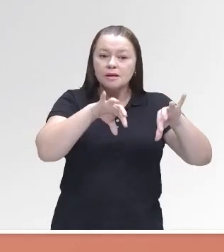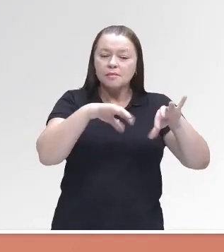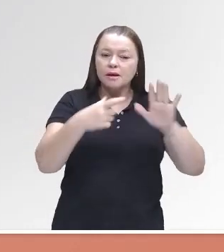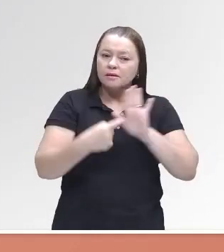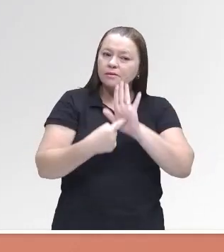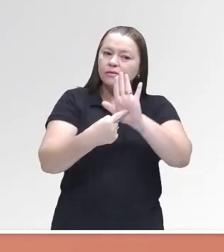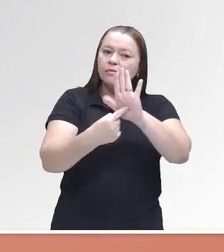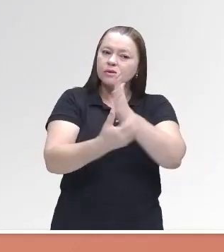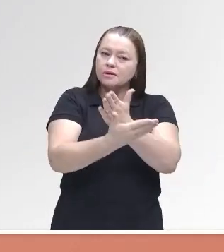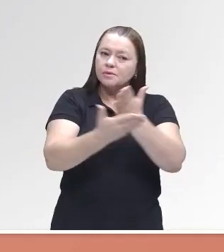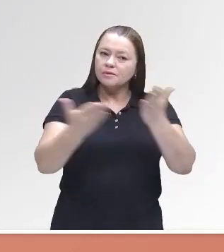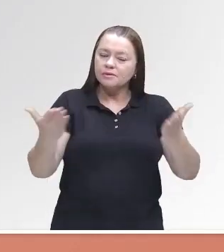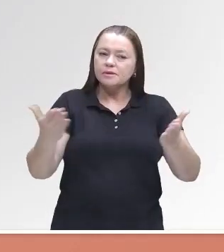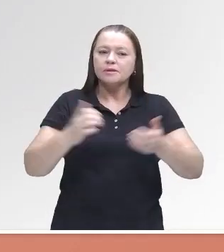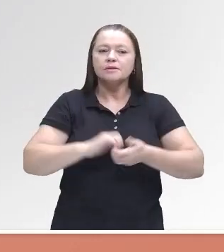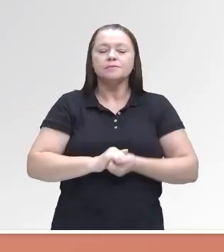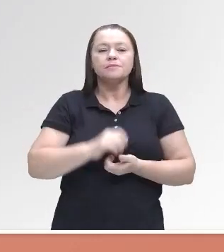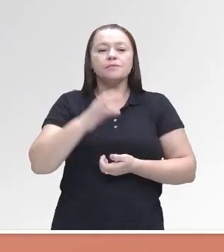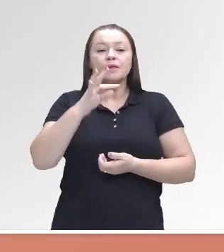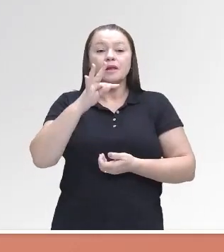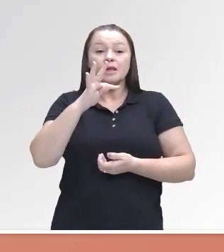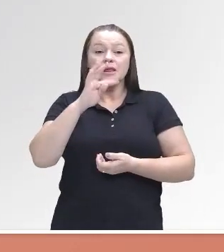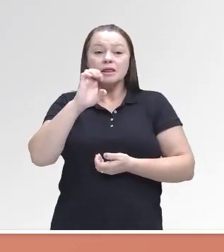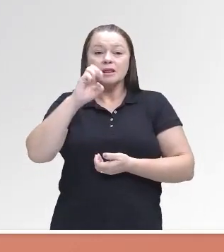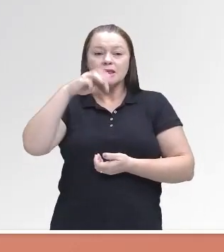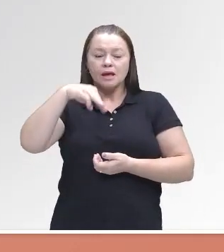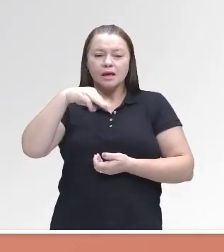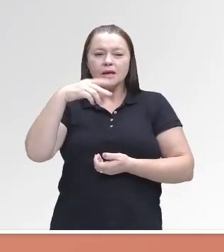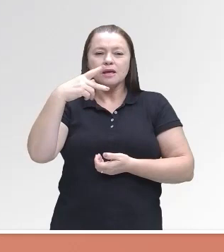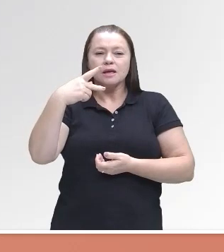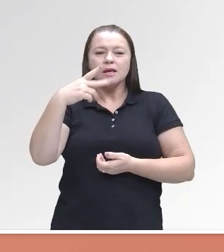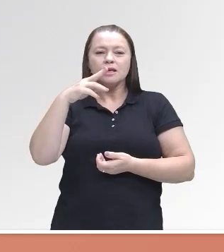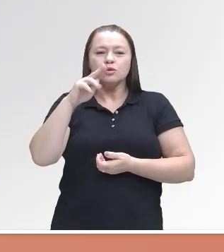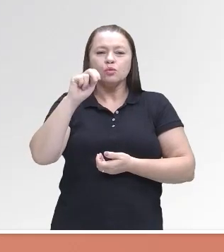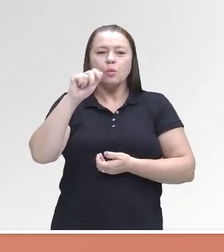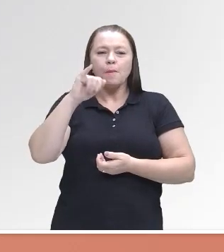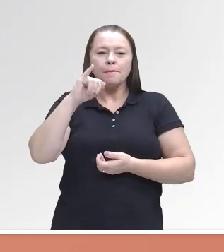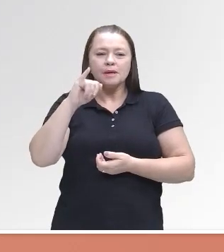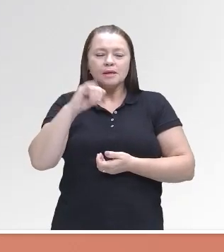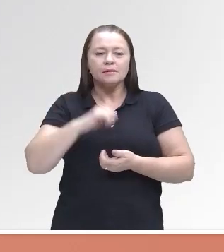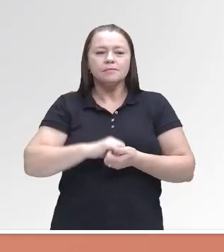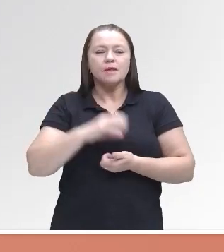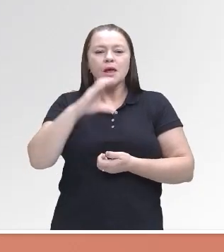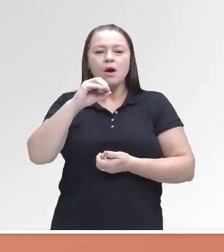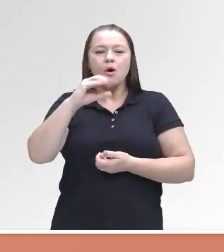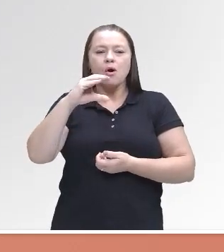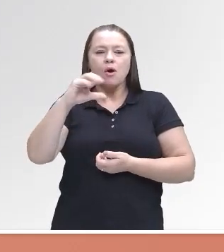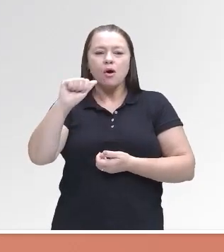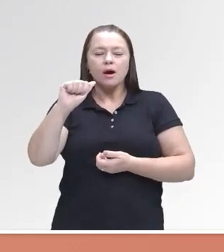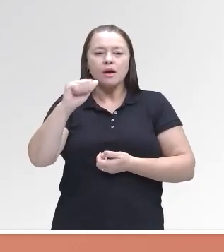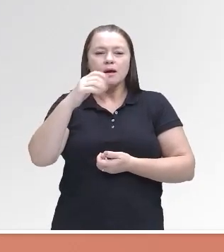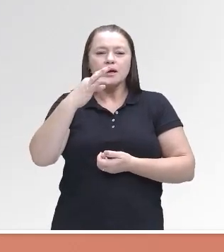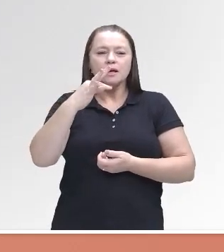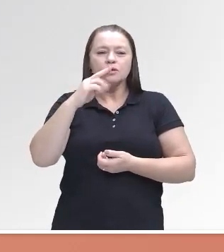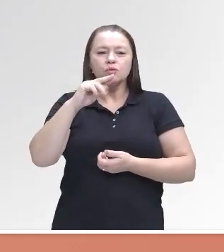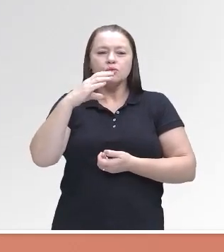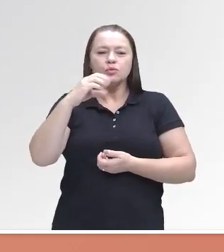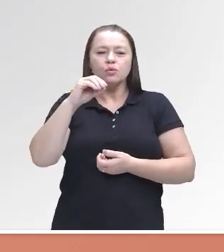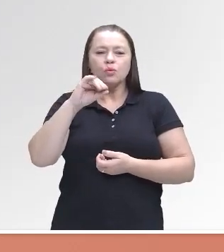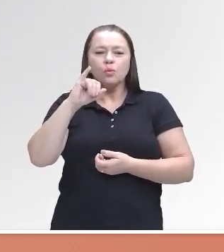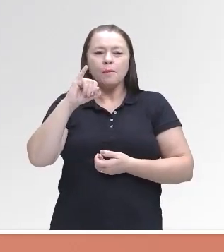vocês, ó. Tem, tupi, oca,